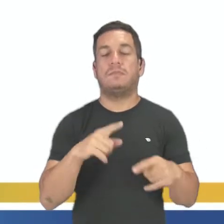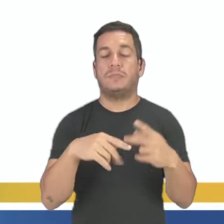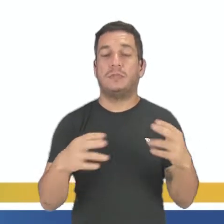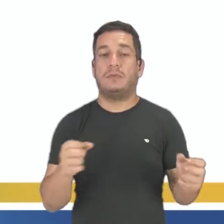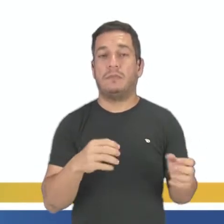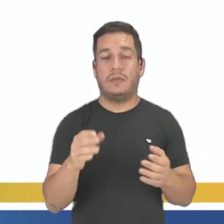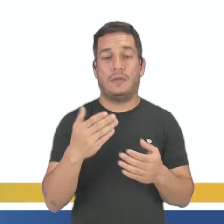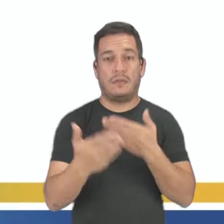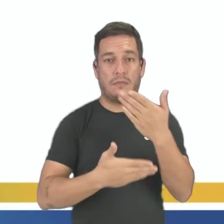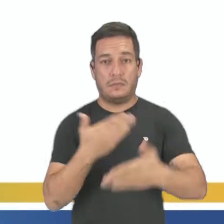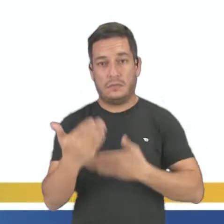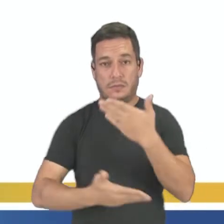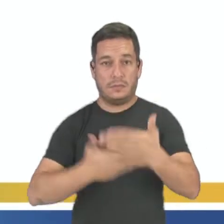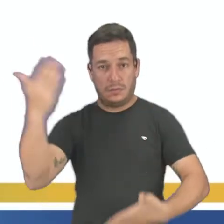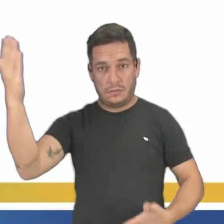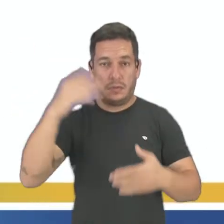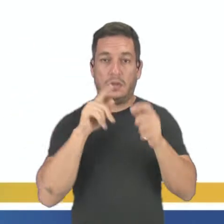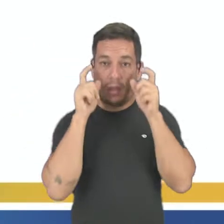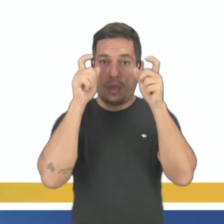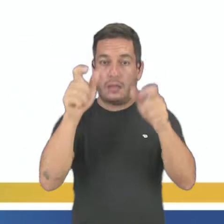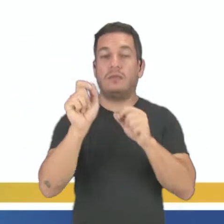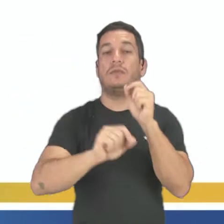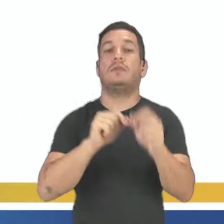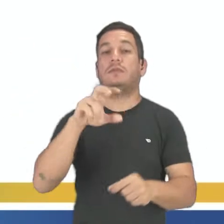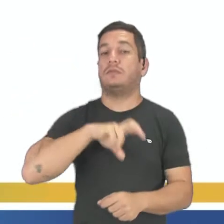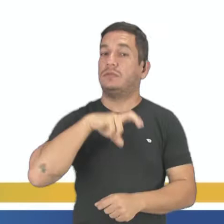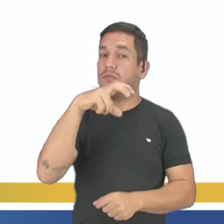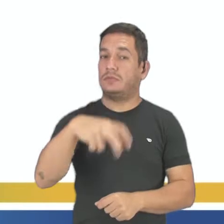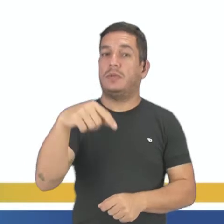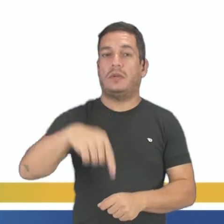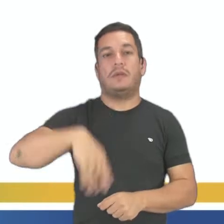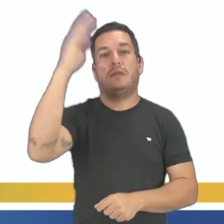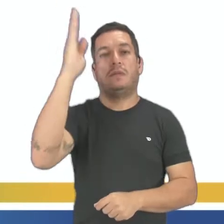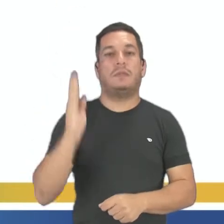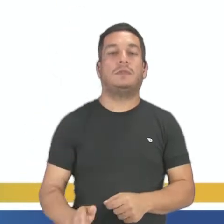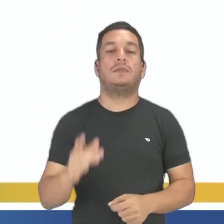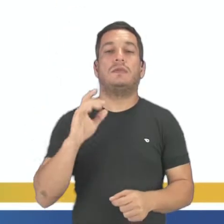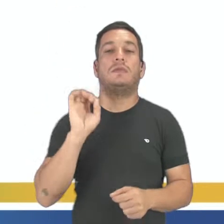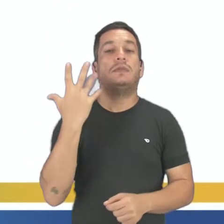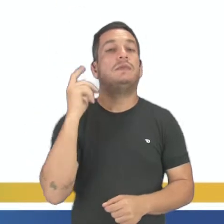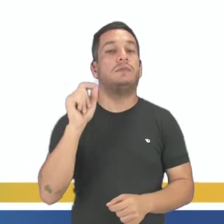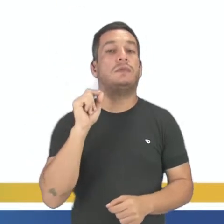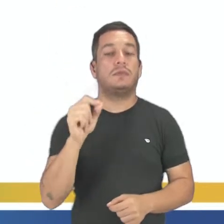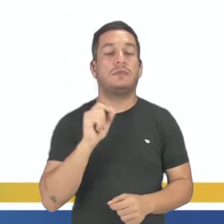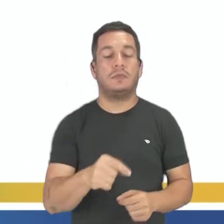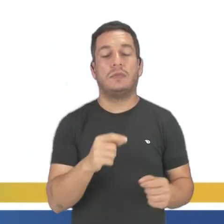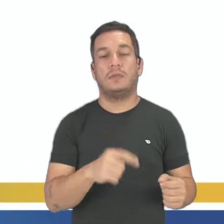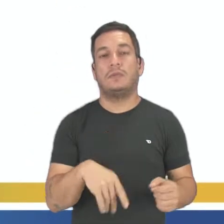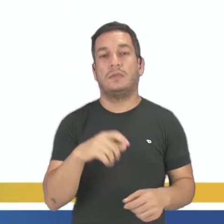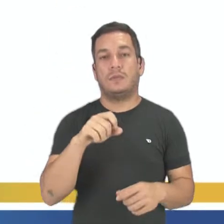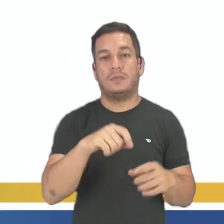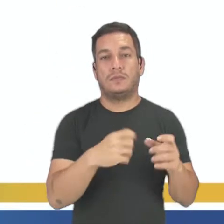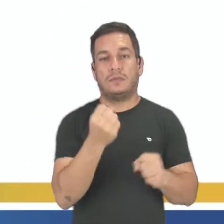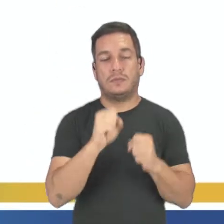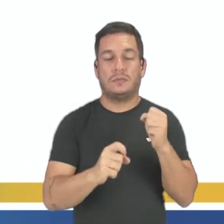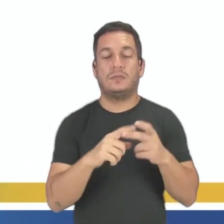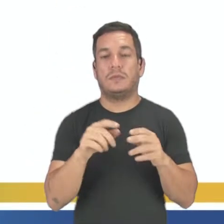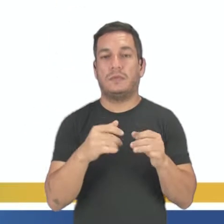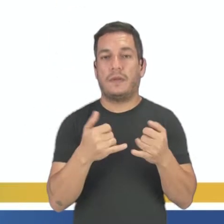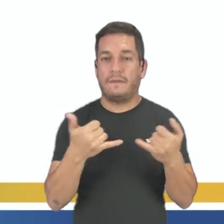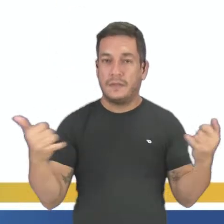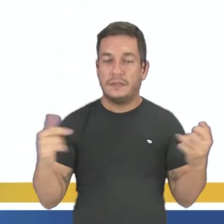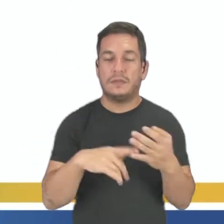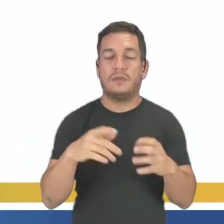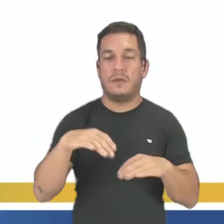exportação, atendendo aos interesses de Portugal. No Brasil, ocorria uma produção limitada a setores como fiação,